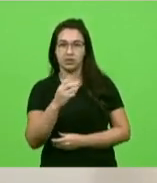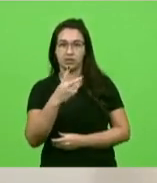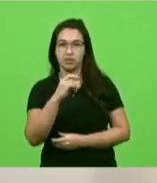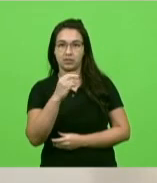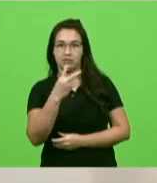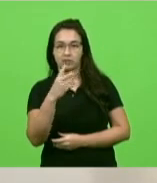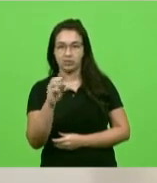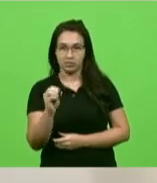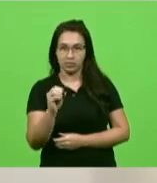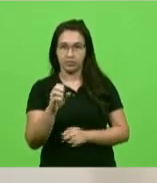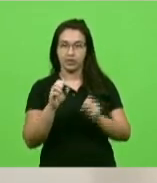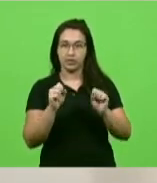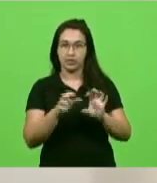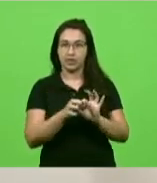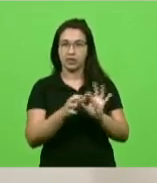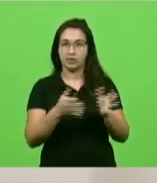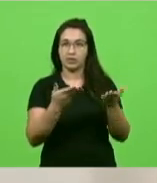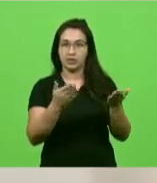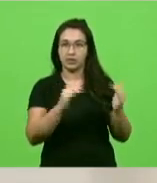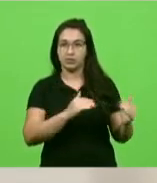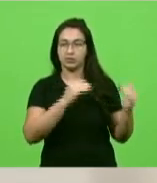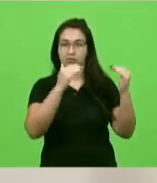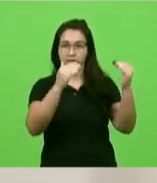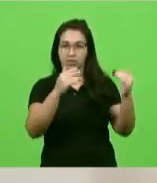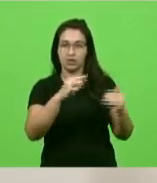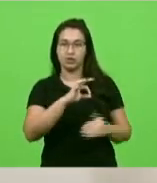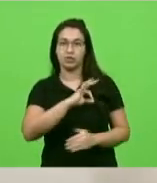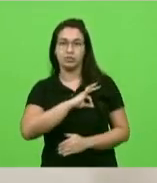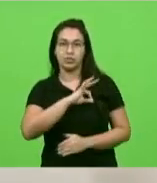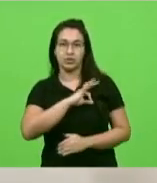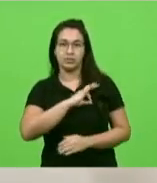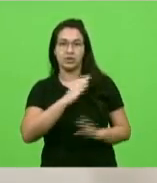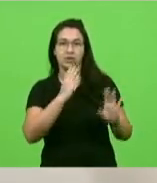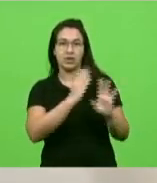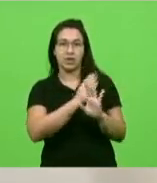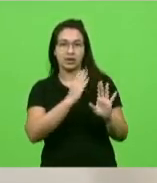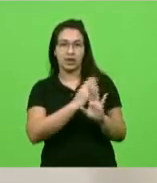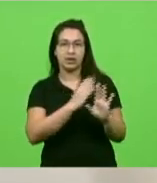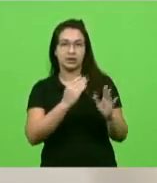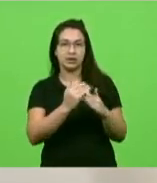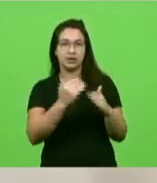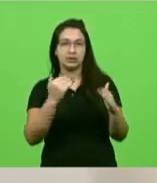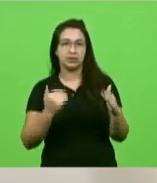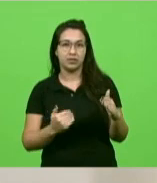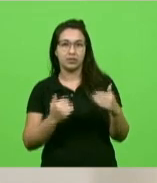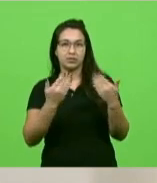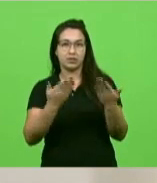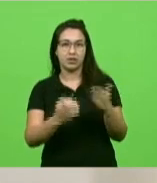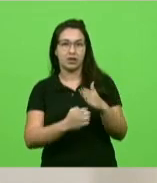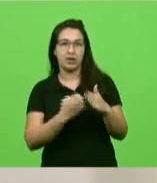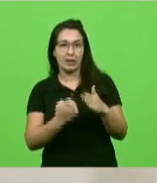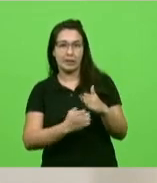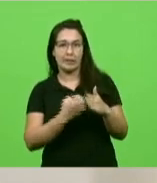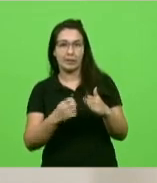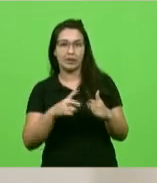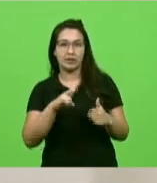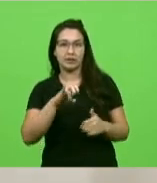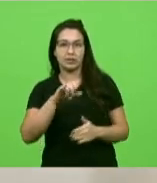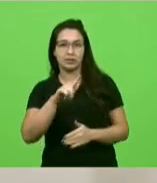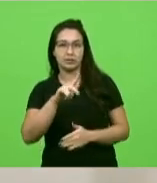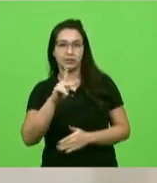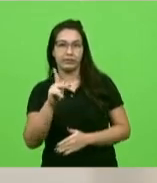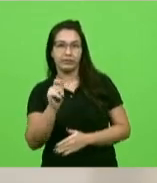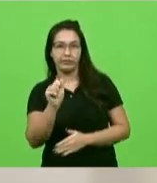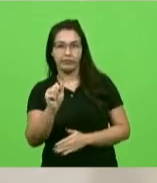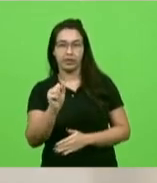370-70-2020 a fim de possibilitar às autoridades policiais a verificação preliminar a respeito da empresa Veigamed e sua